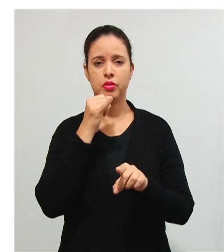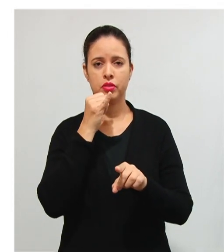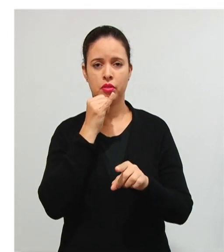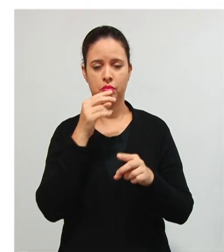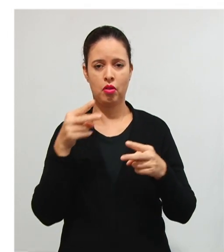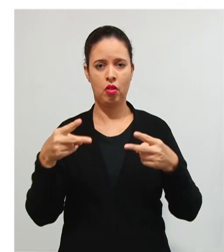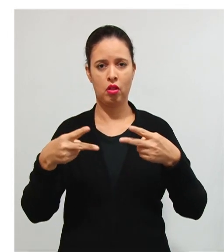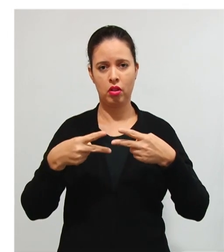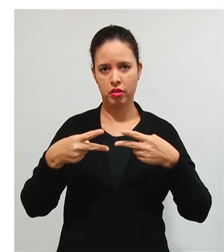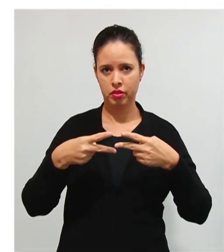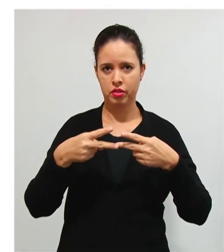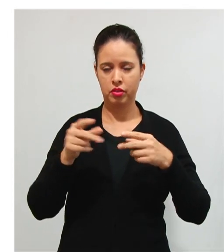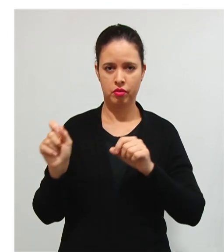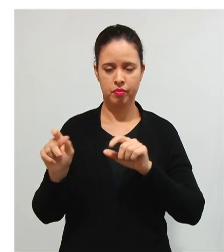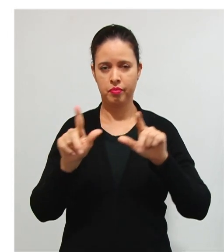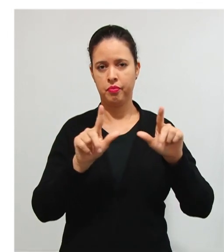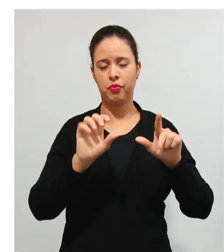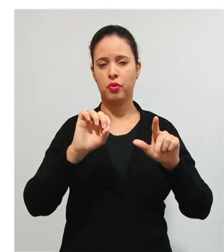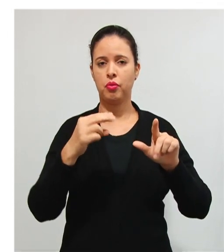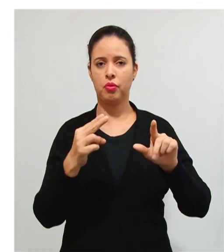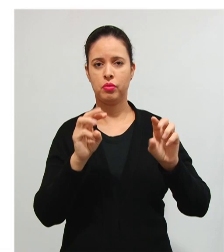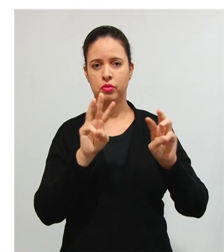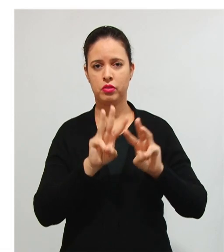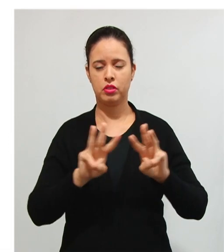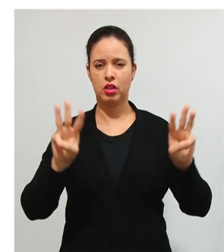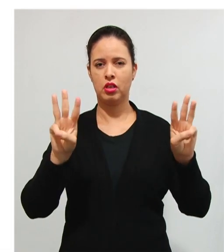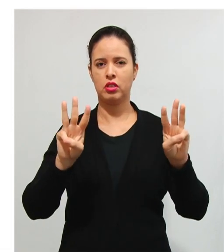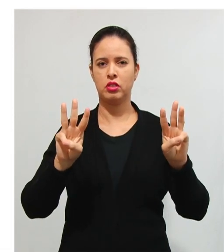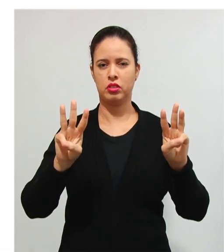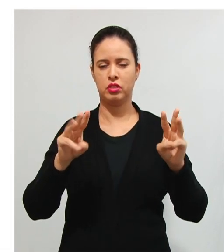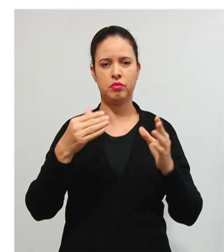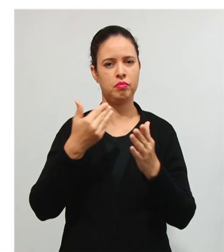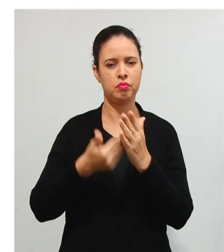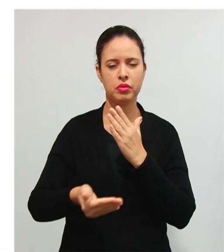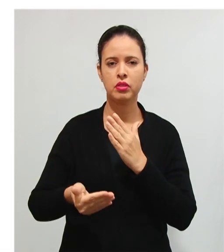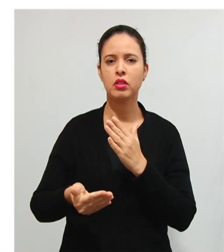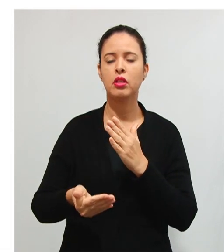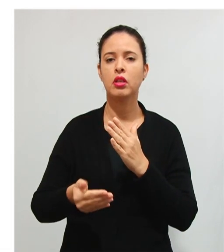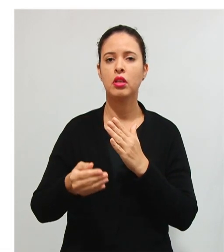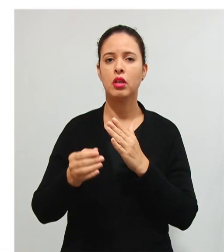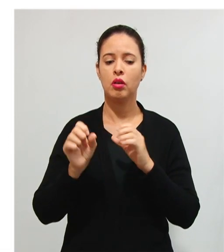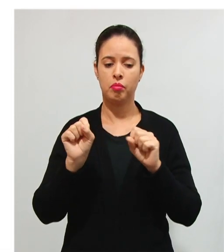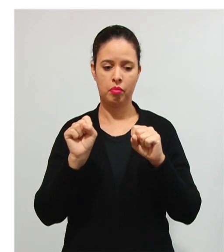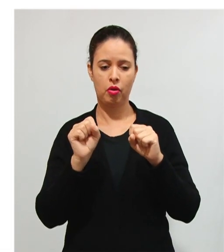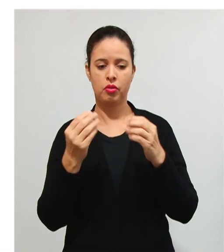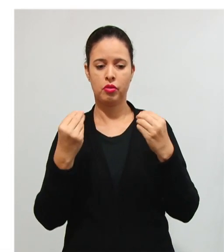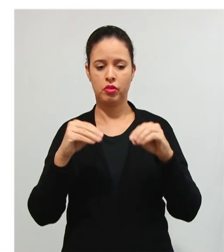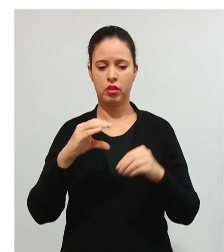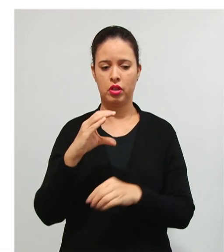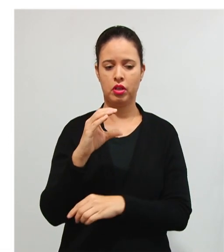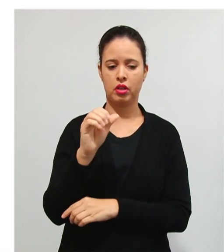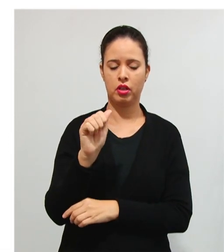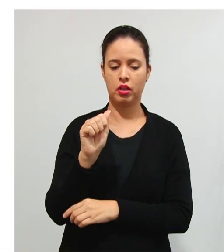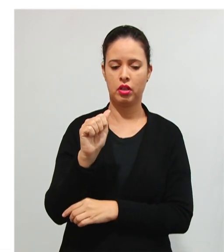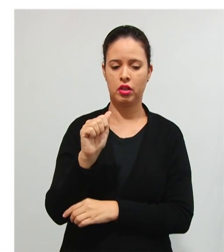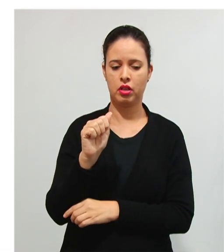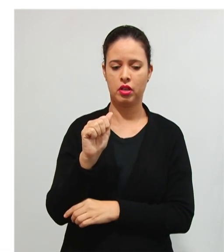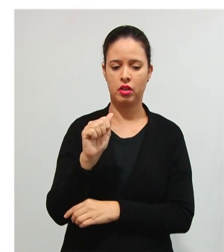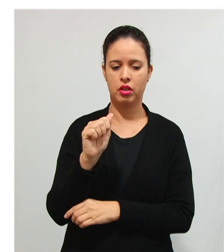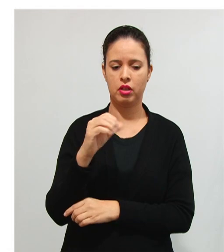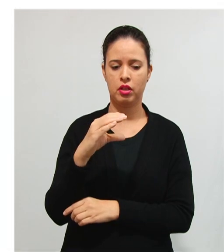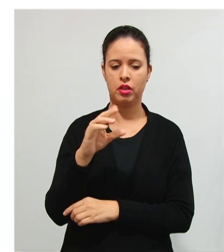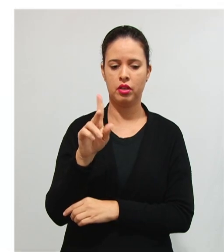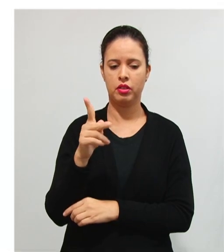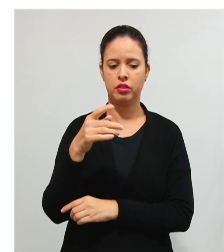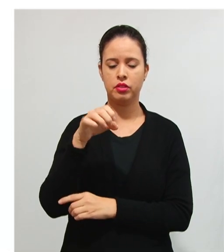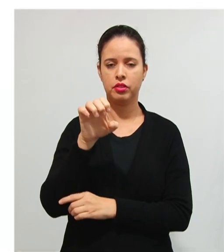mais? Então, ou o site está fora do ar. O que você pode fazer? Digitar a palavra cache, dois pontos, e